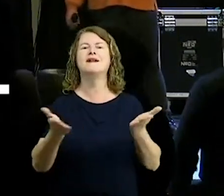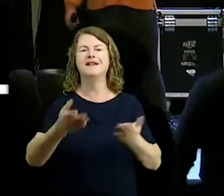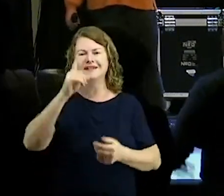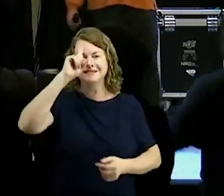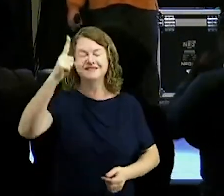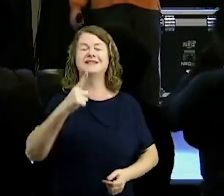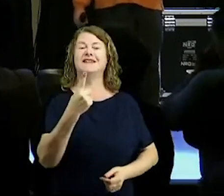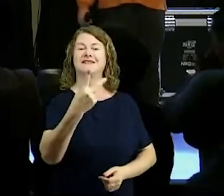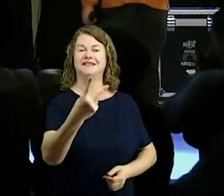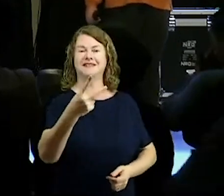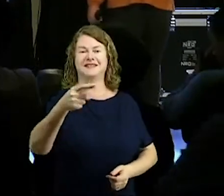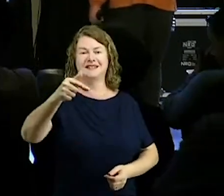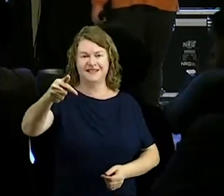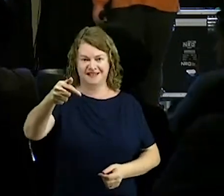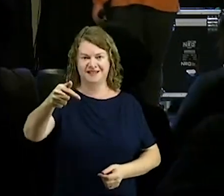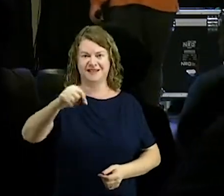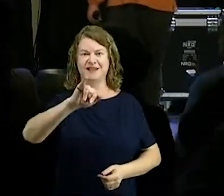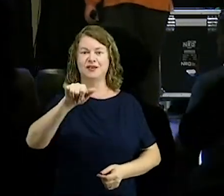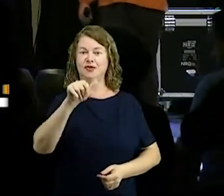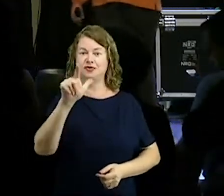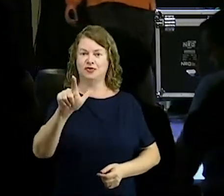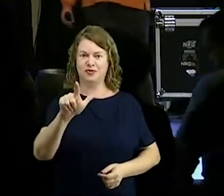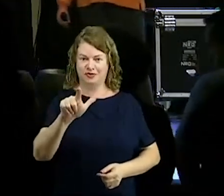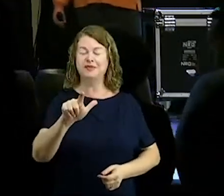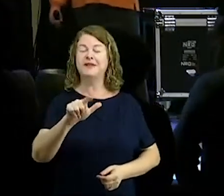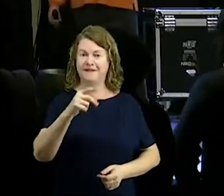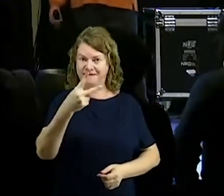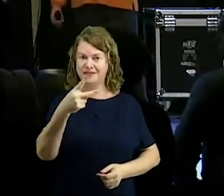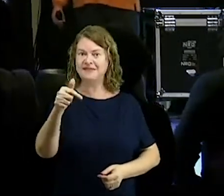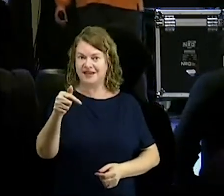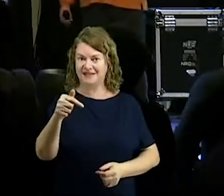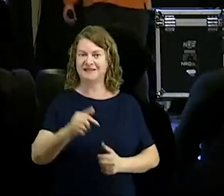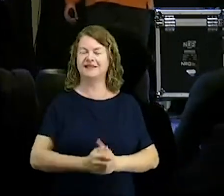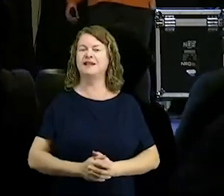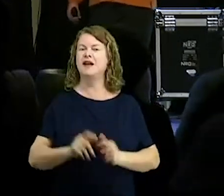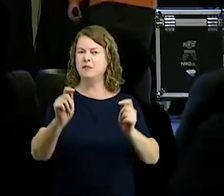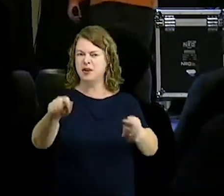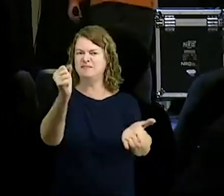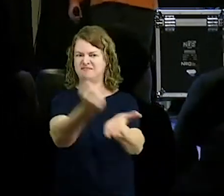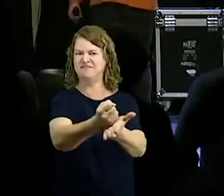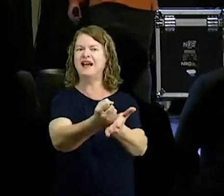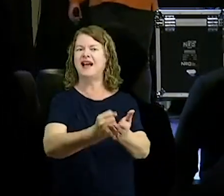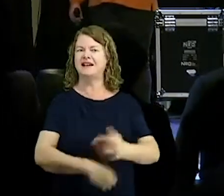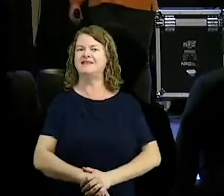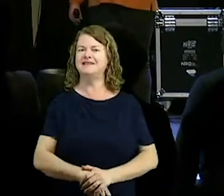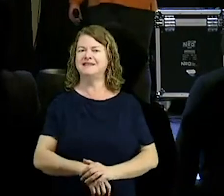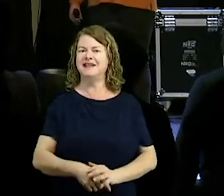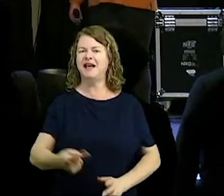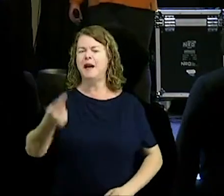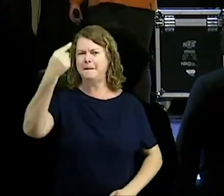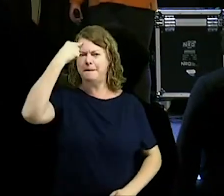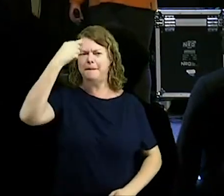27 de julho. Pode marcar essa data aí. 27 de julho.